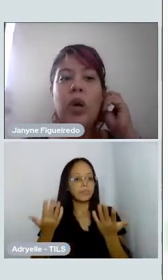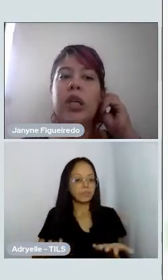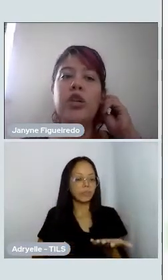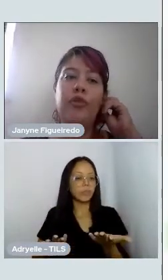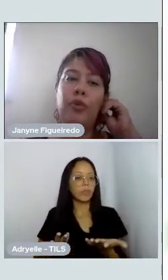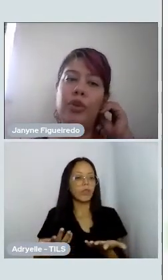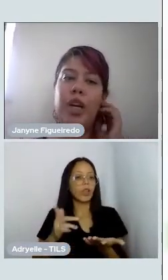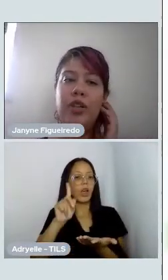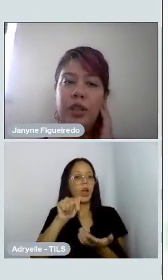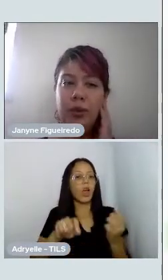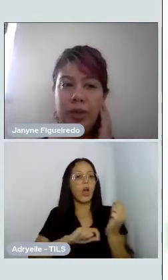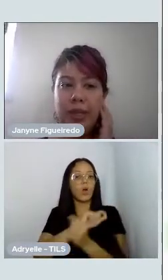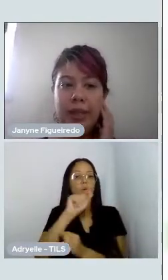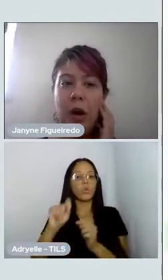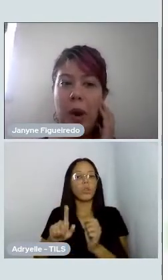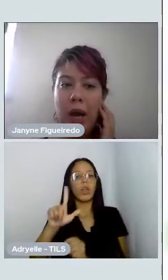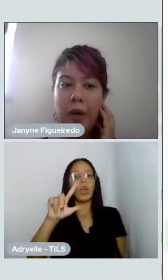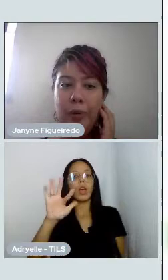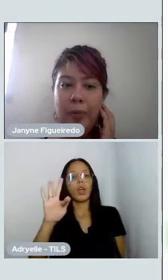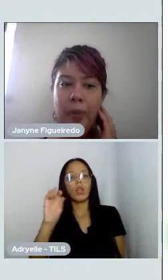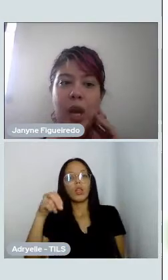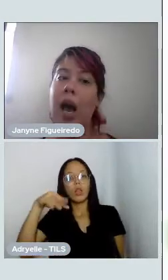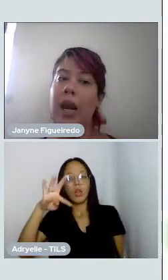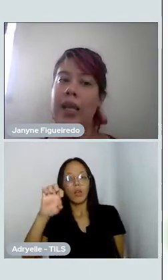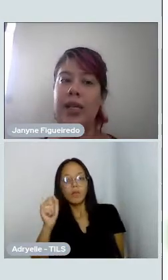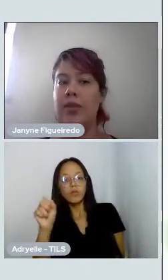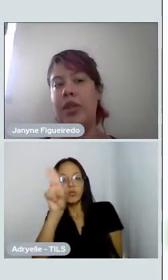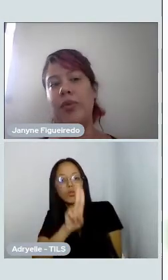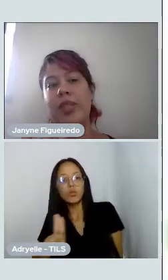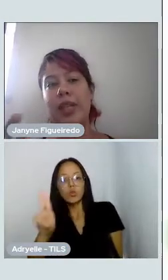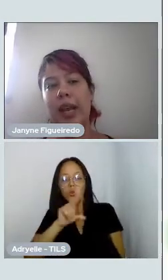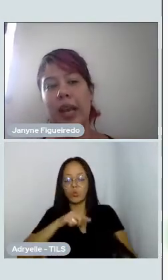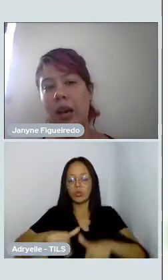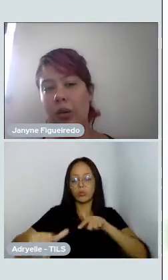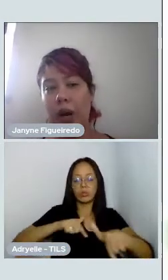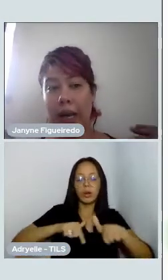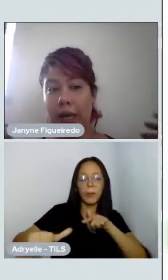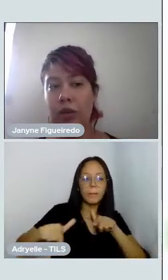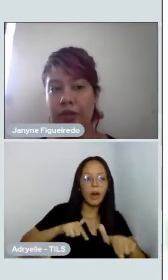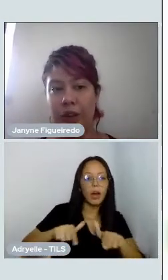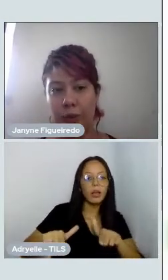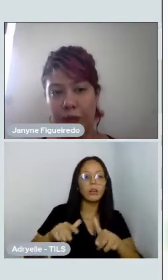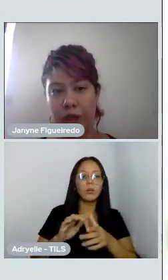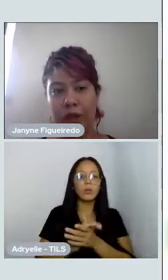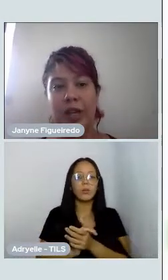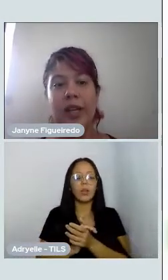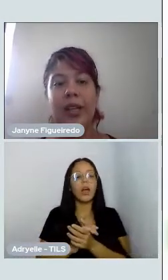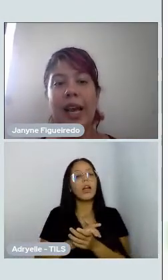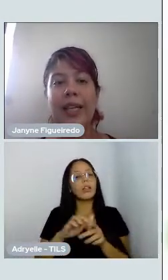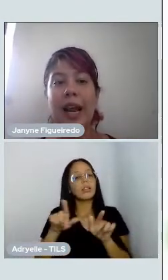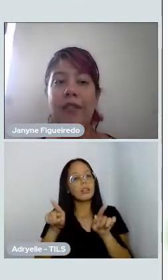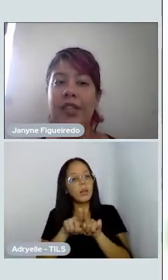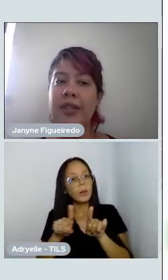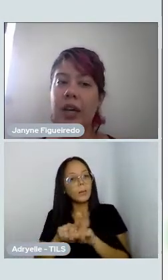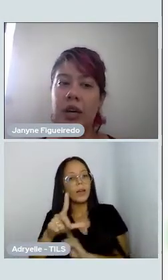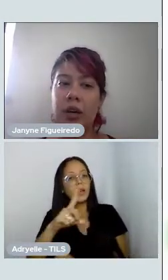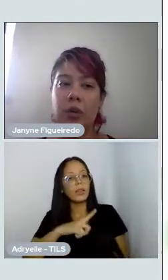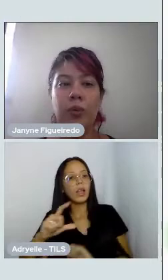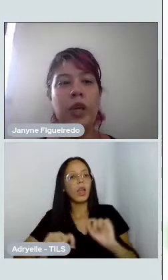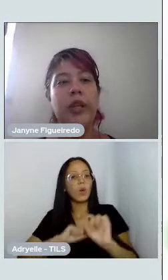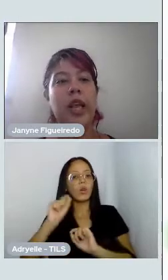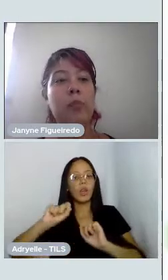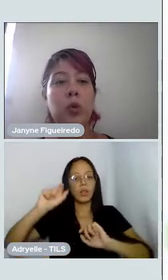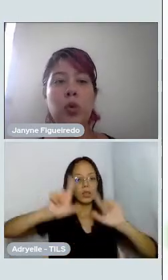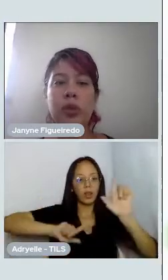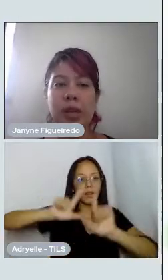ser uma das fontes que a gente usa de trabalho. Além disso, tem o cinema, além dos filmes, tem a